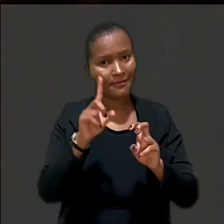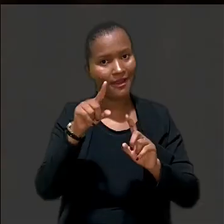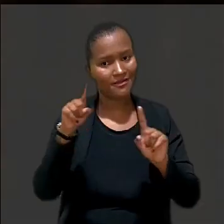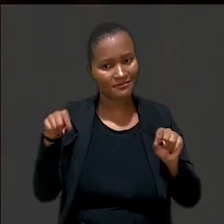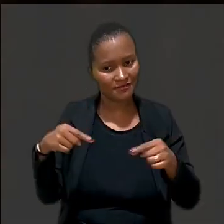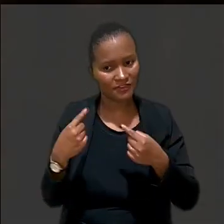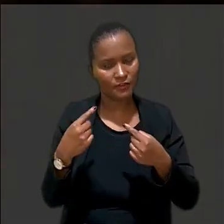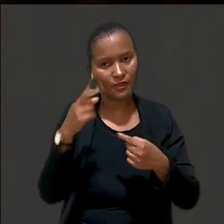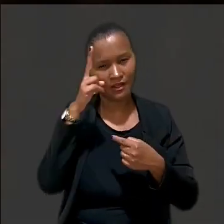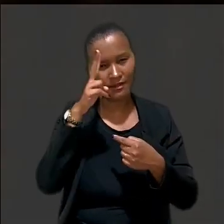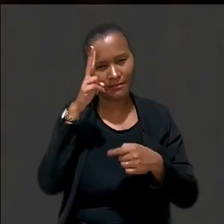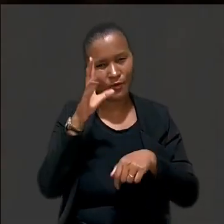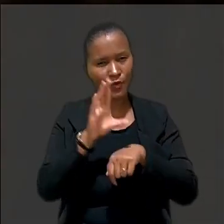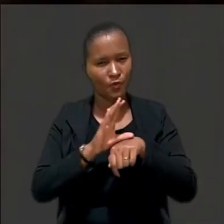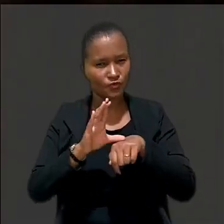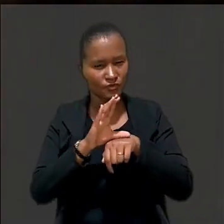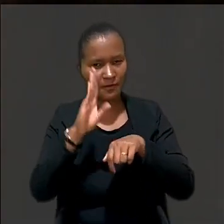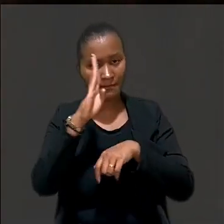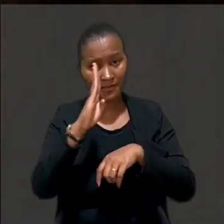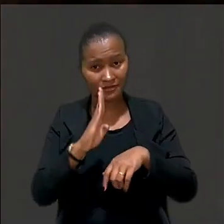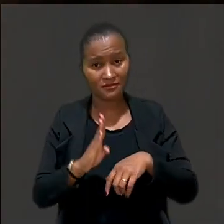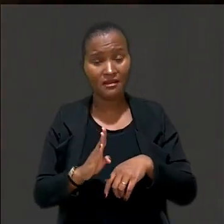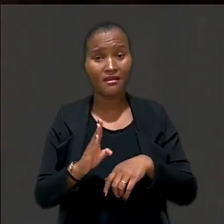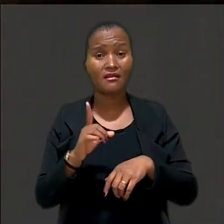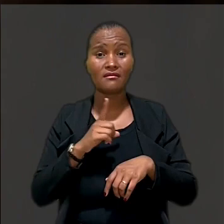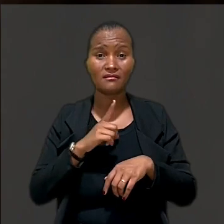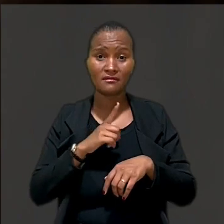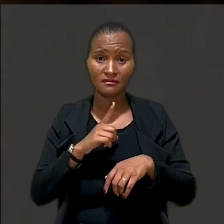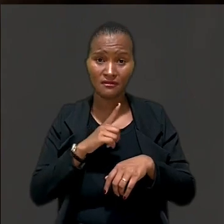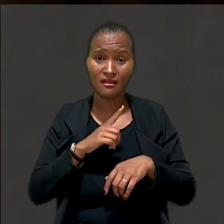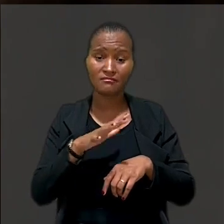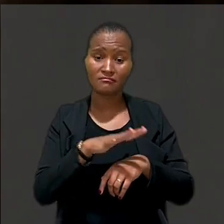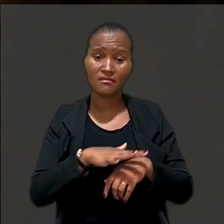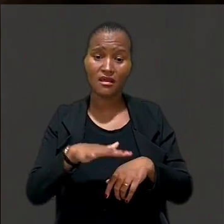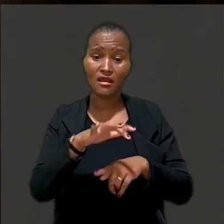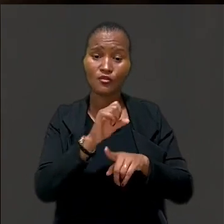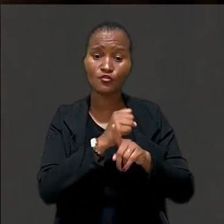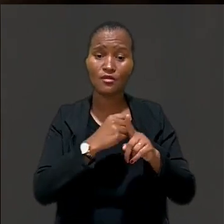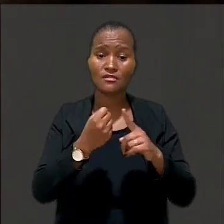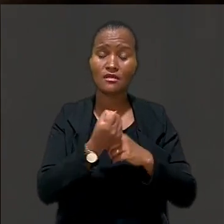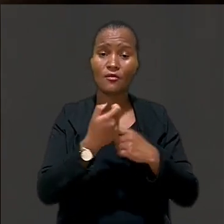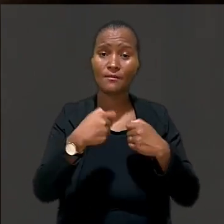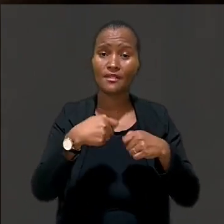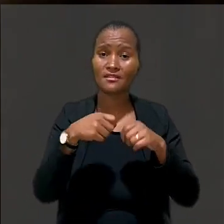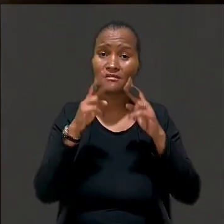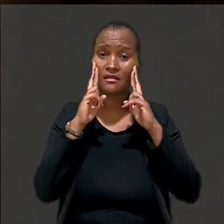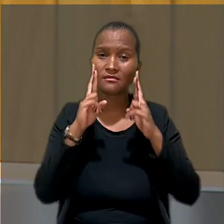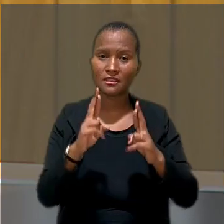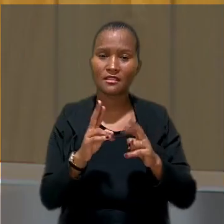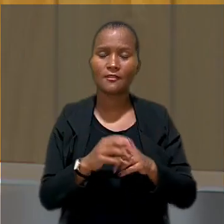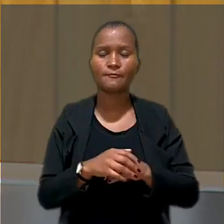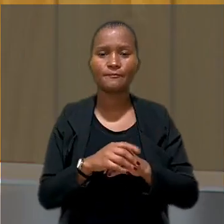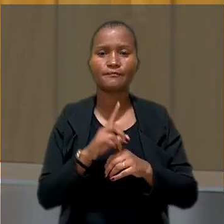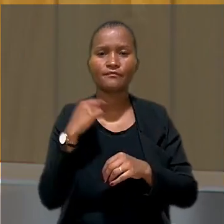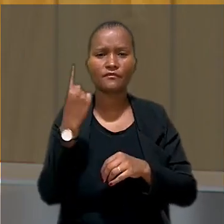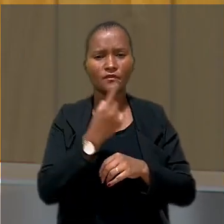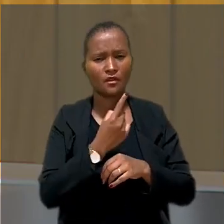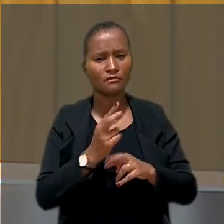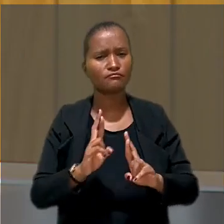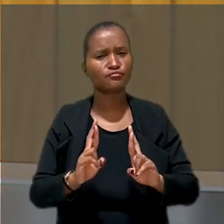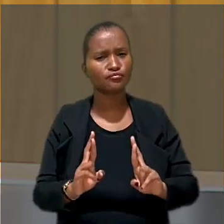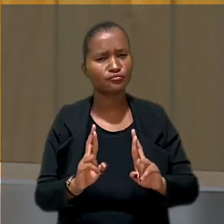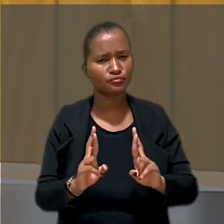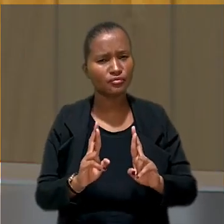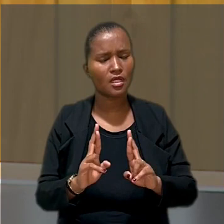desafiador e lembrou que a Constituição brasileira tem um viés social que precisa ser respeitado. Temos muita